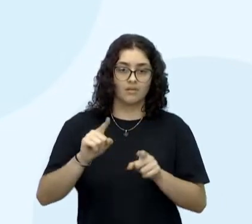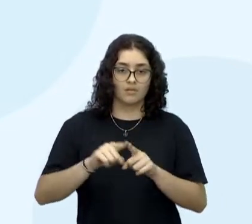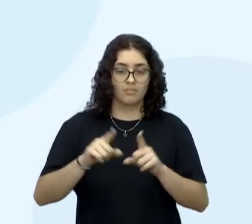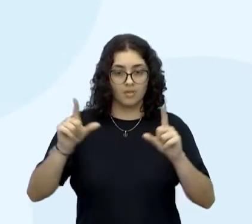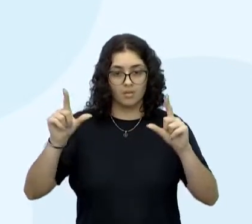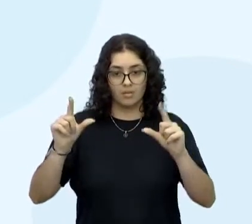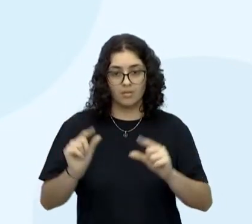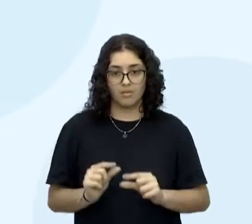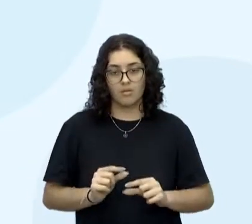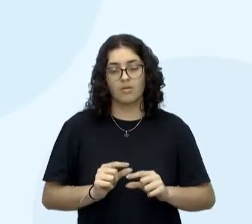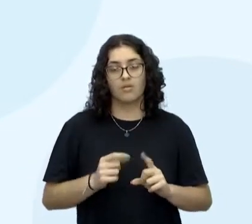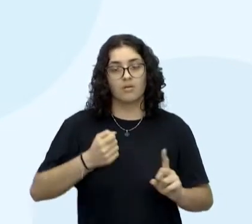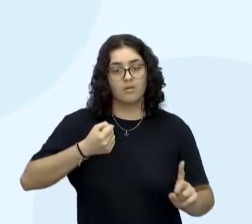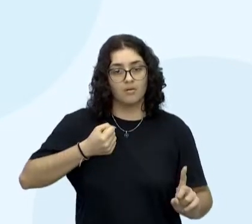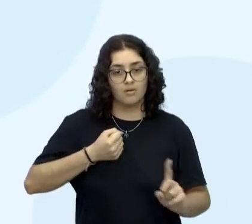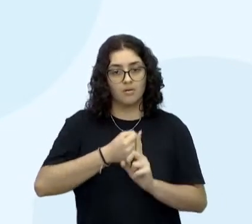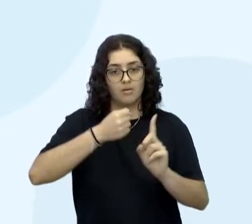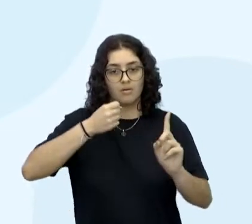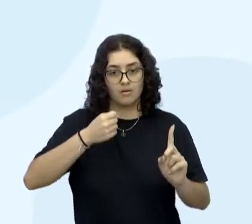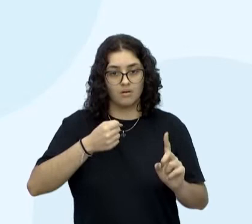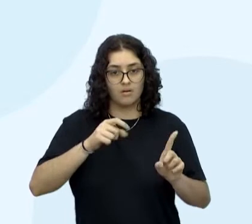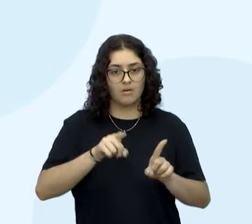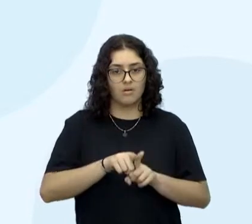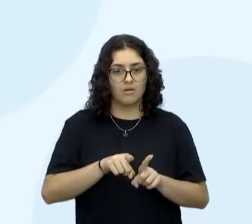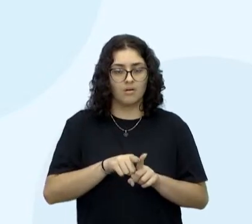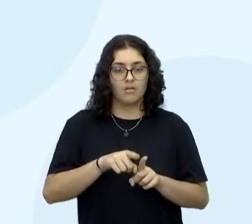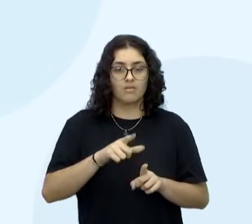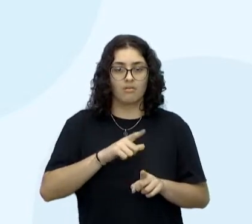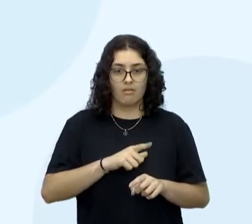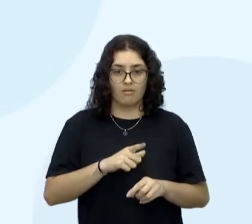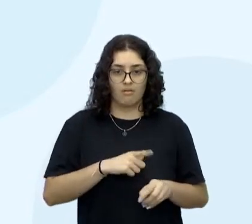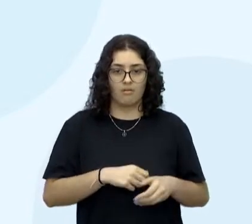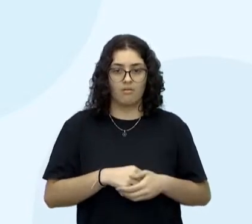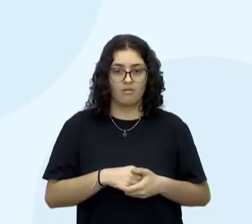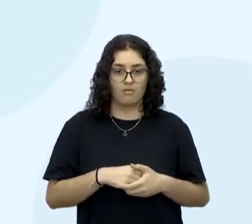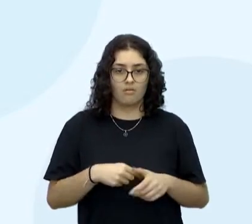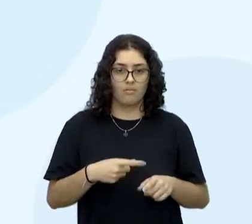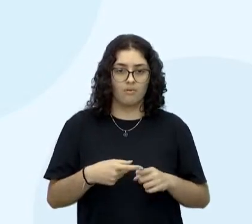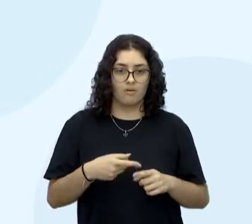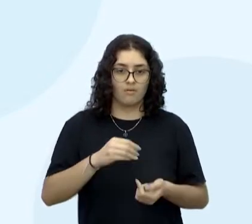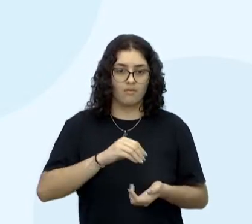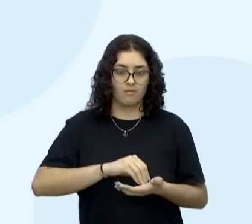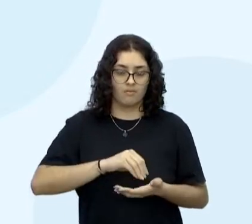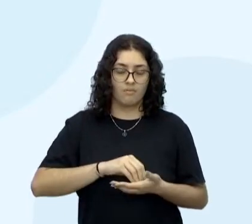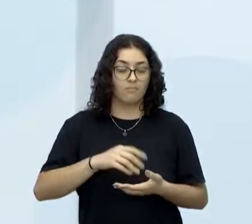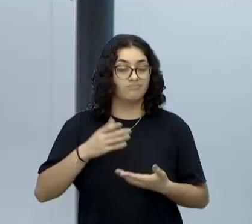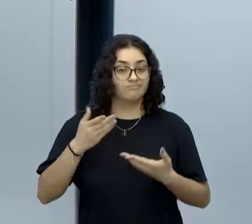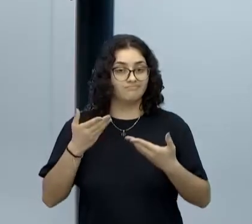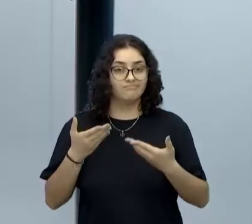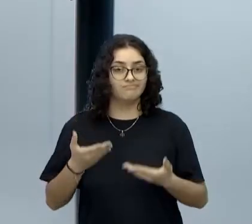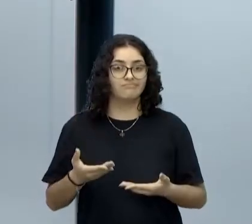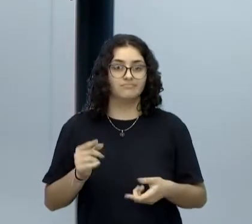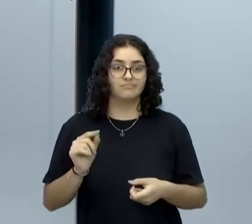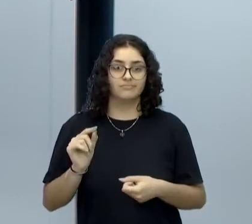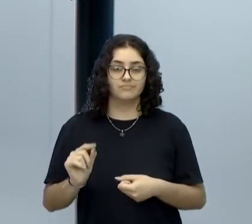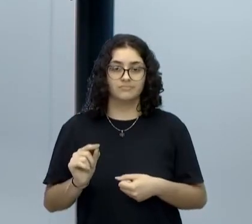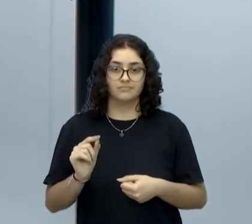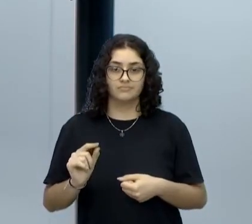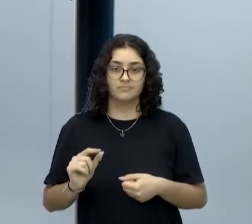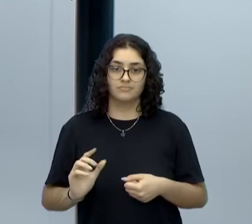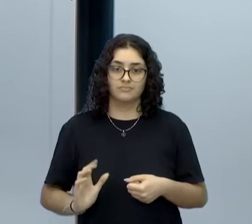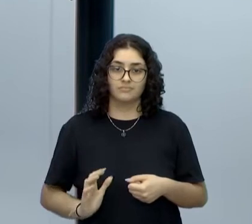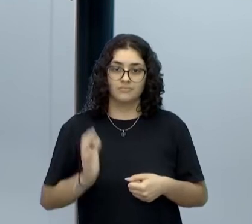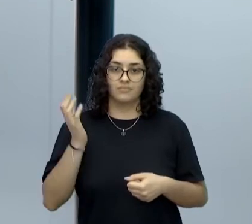redução do impacto e alerta precoce, porque é a falta desse alerta precoce que ocasiona